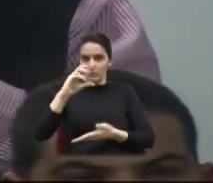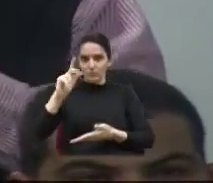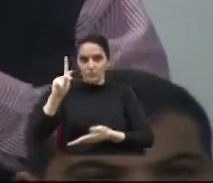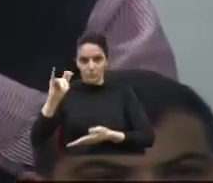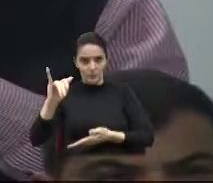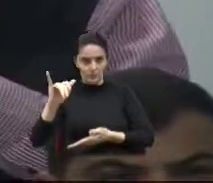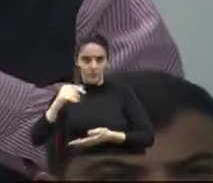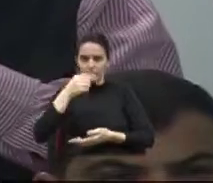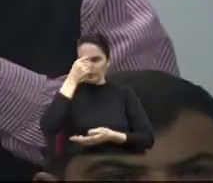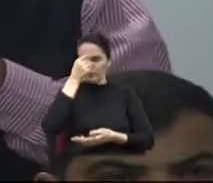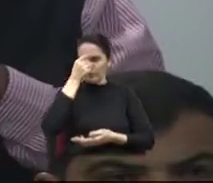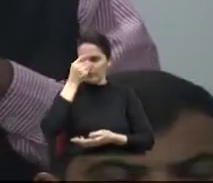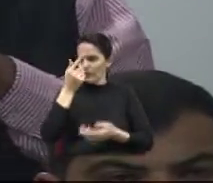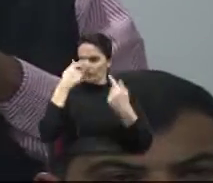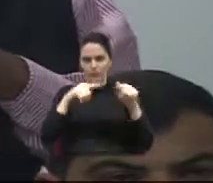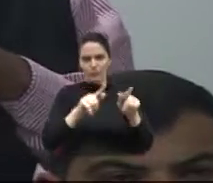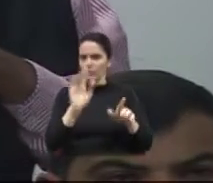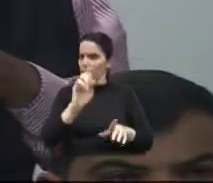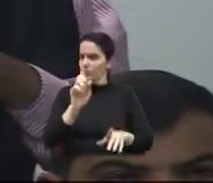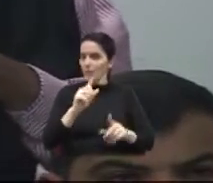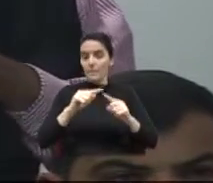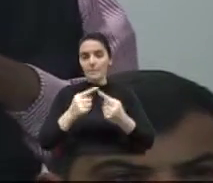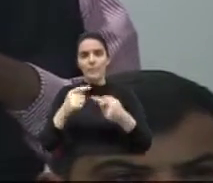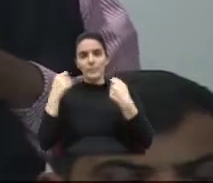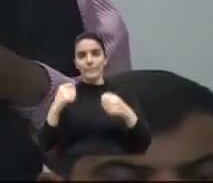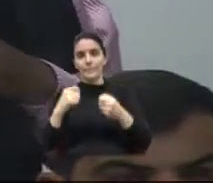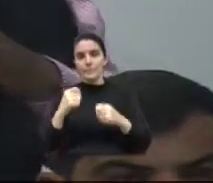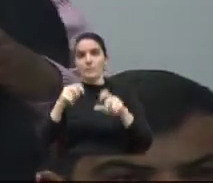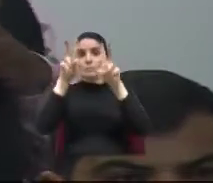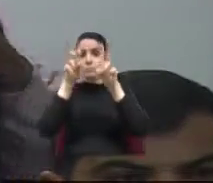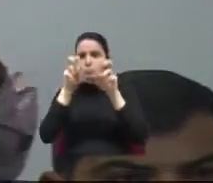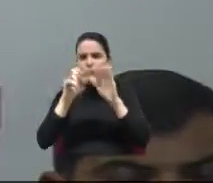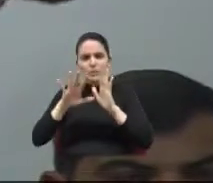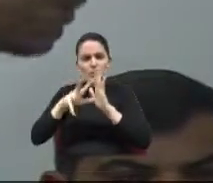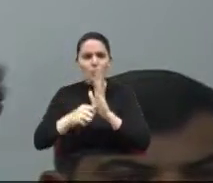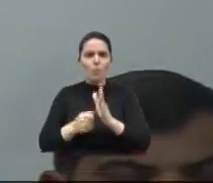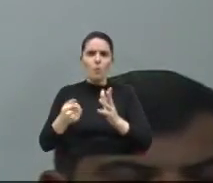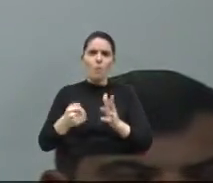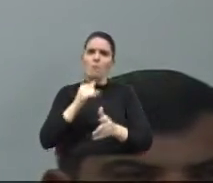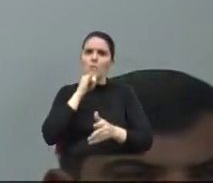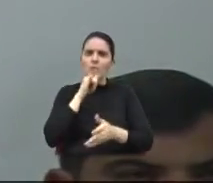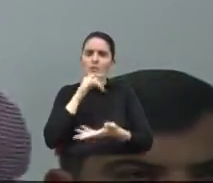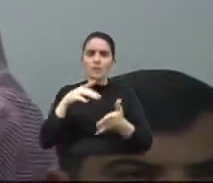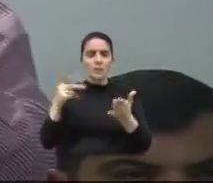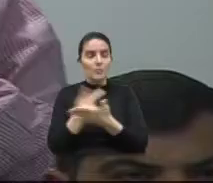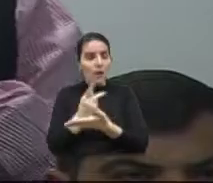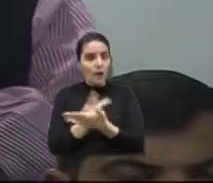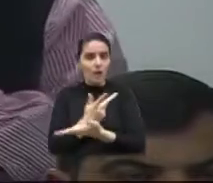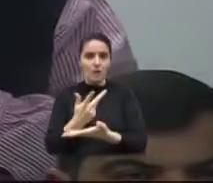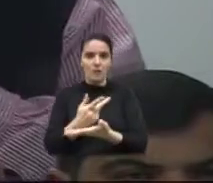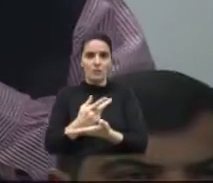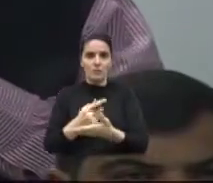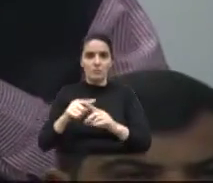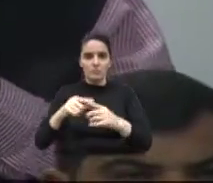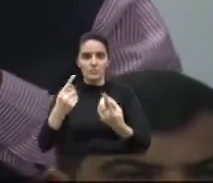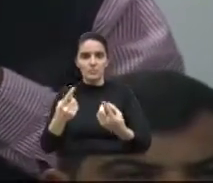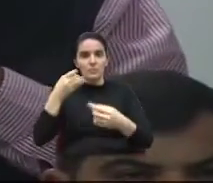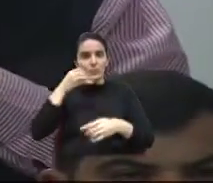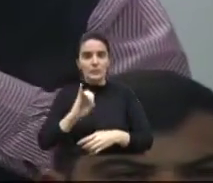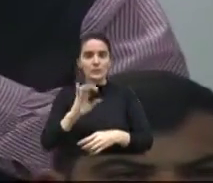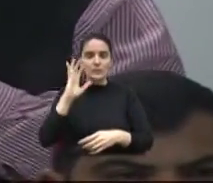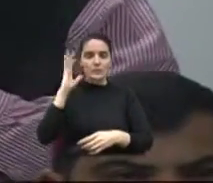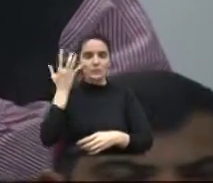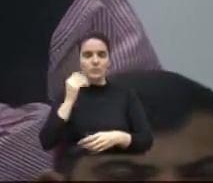a CPI, tem que ter um fato delituoso. Mas se abrirmos a CPI aqui, essa propaganda que chega